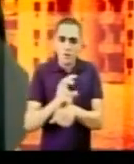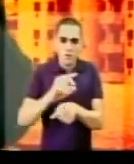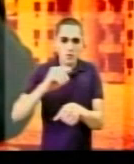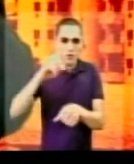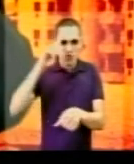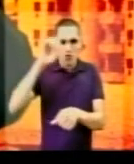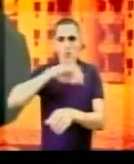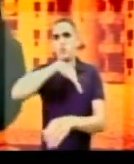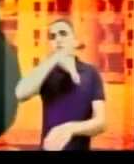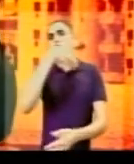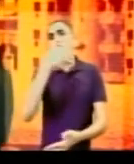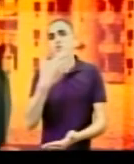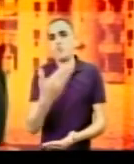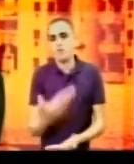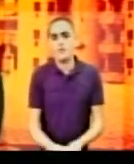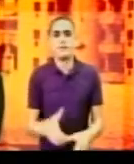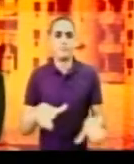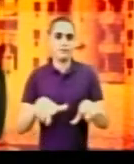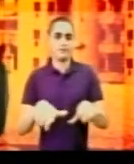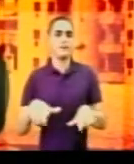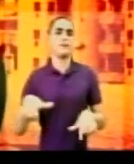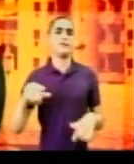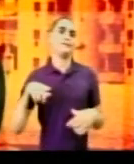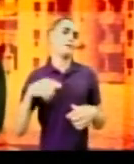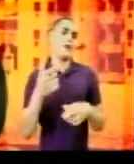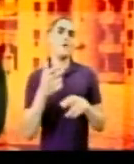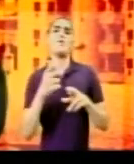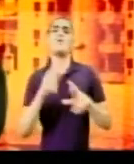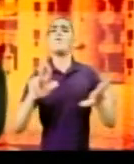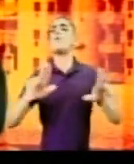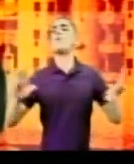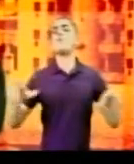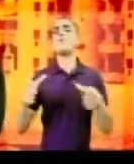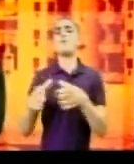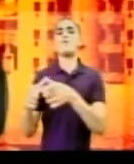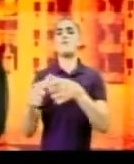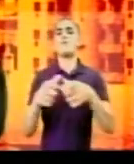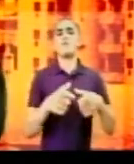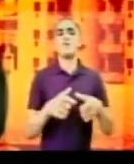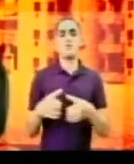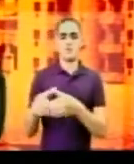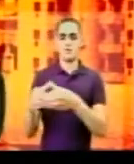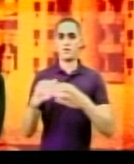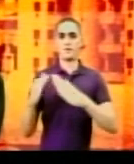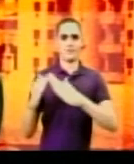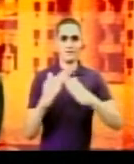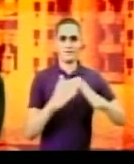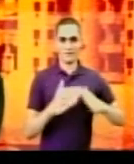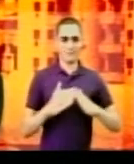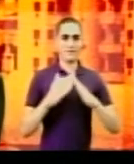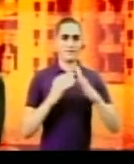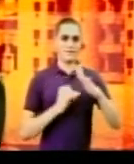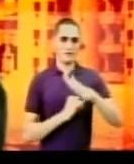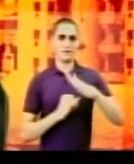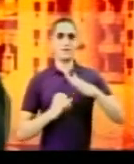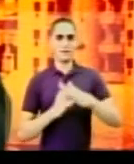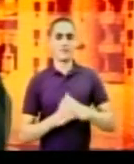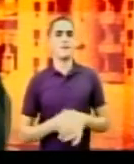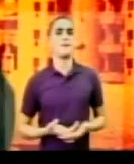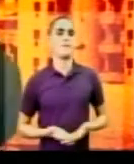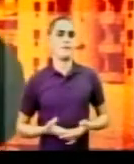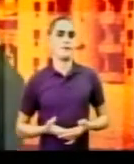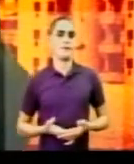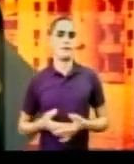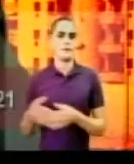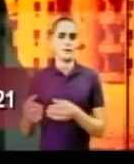vem várias outras instituições pedindo para colocar como frente Covid. Não atende